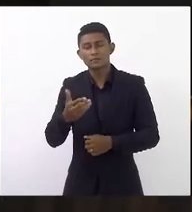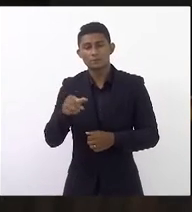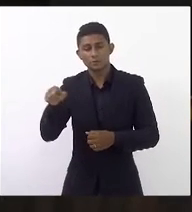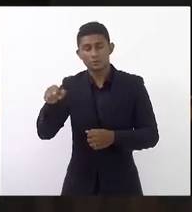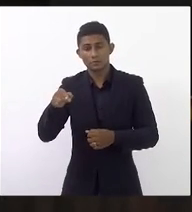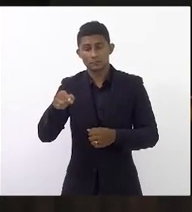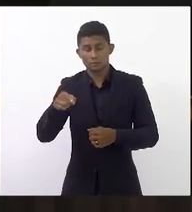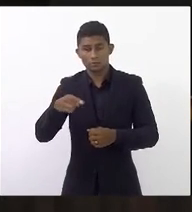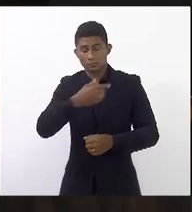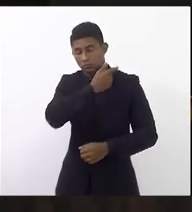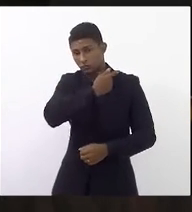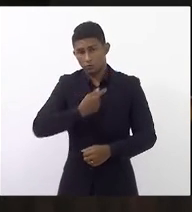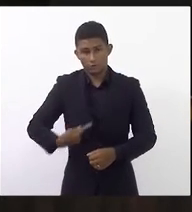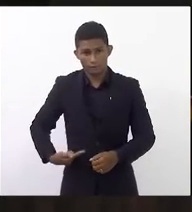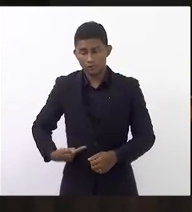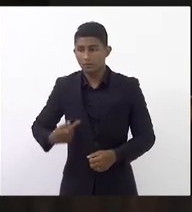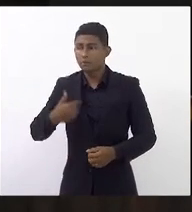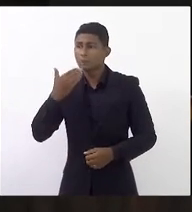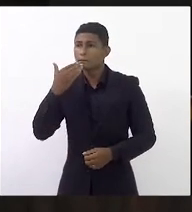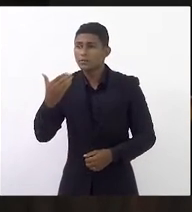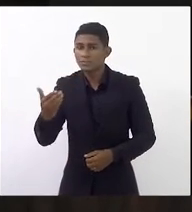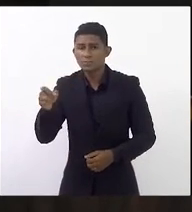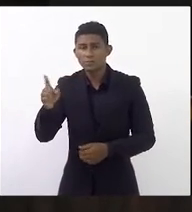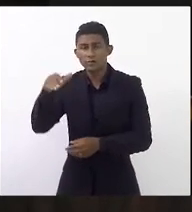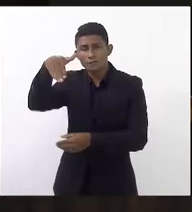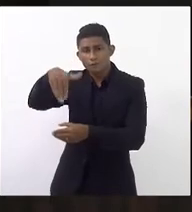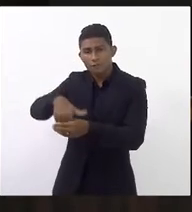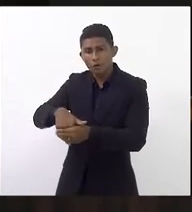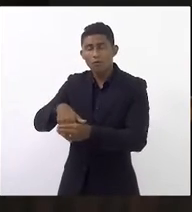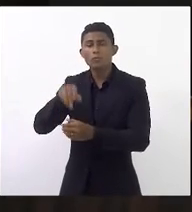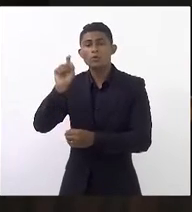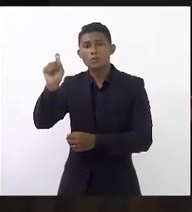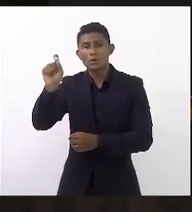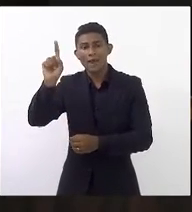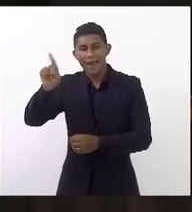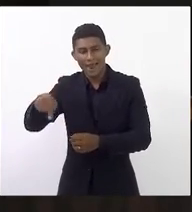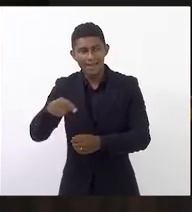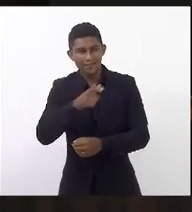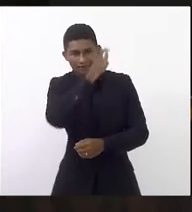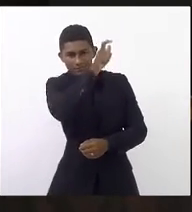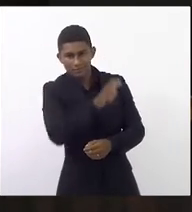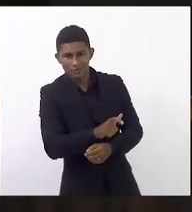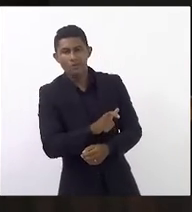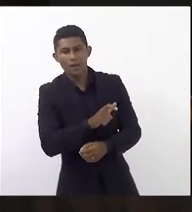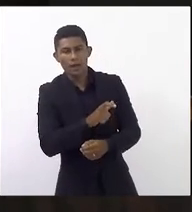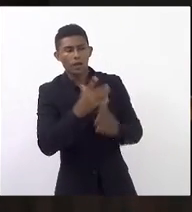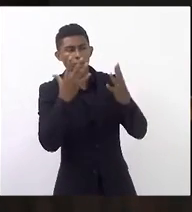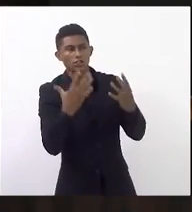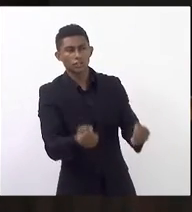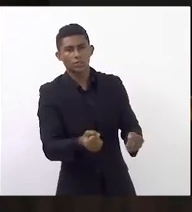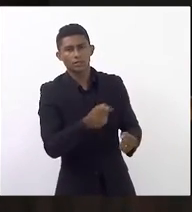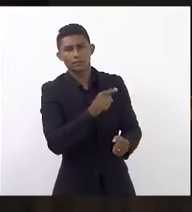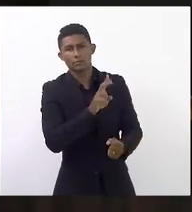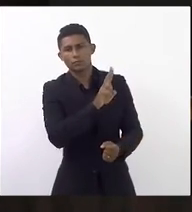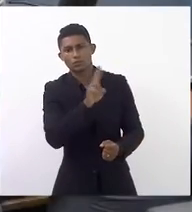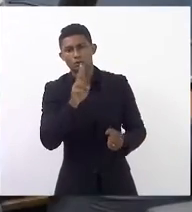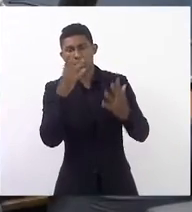governo que o voto da base do governo é pela aprovação do nome do senhor José Carlos, viu? Obrigado.